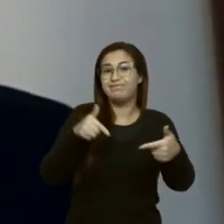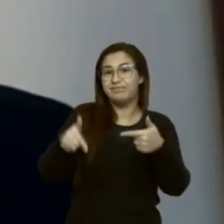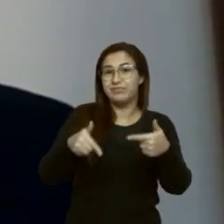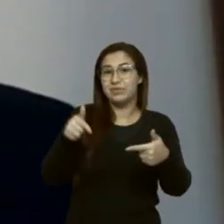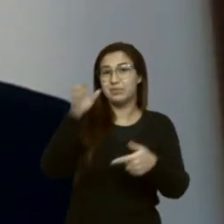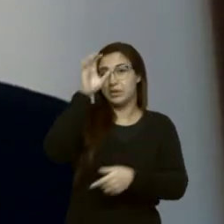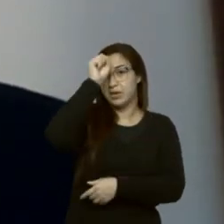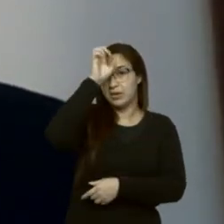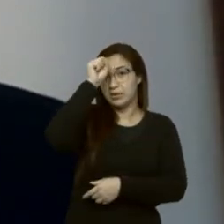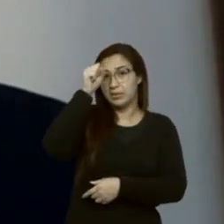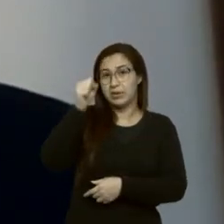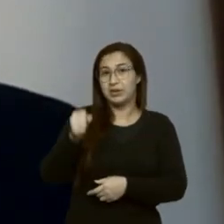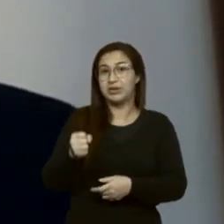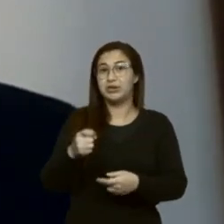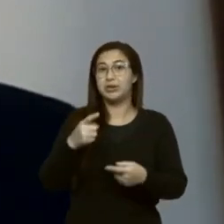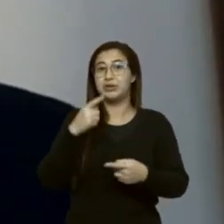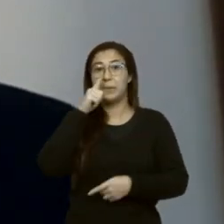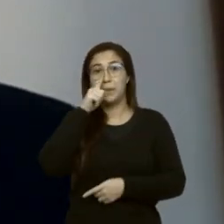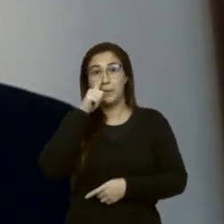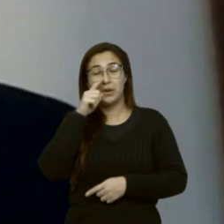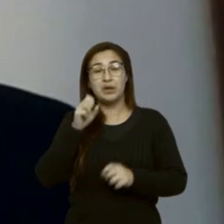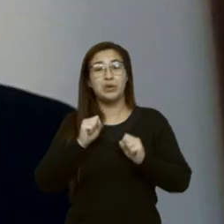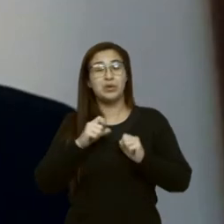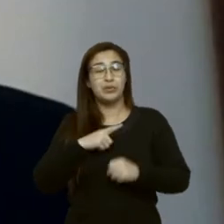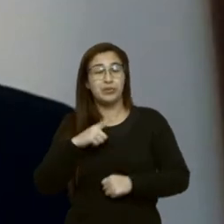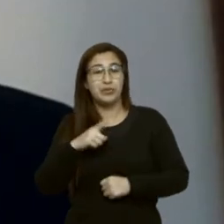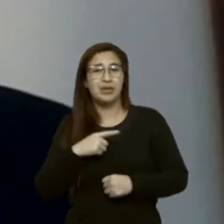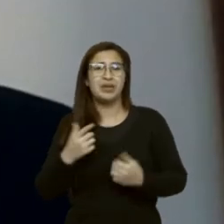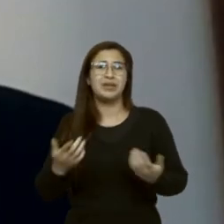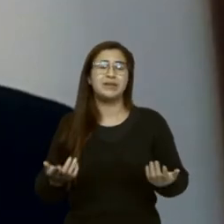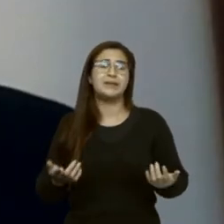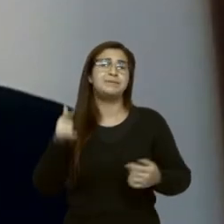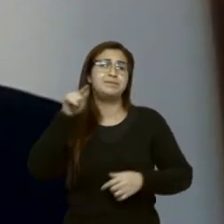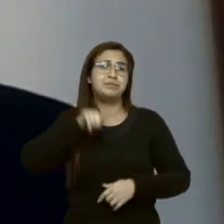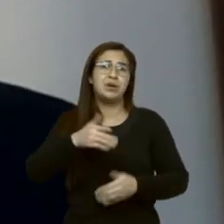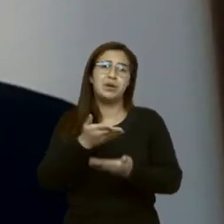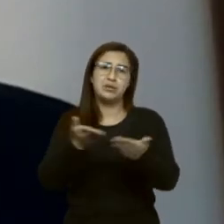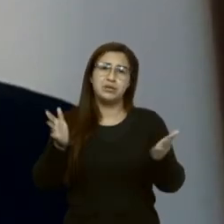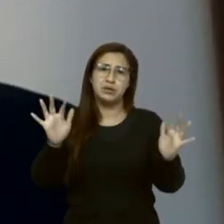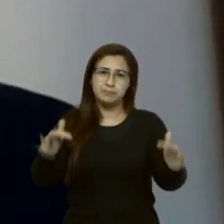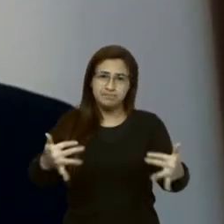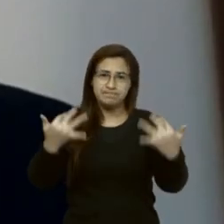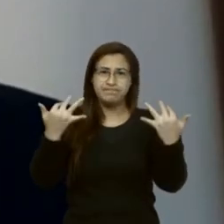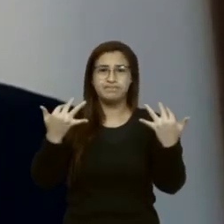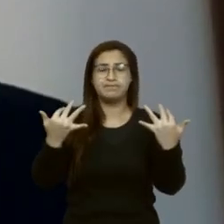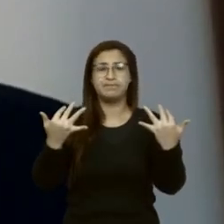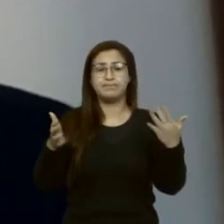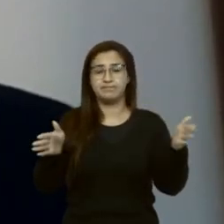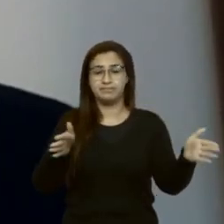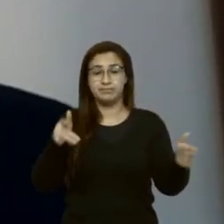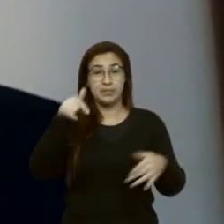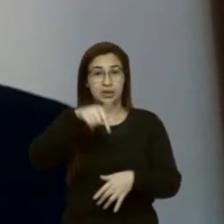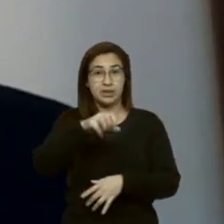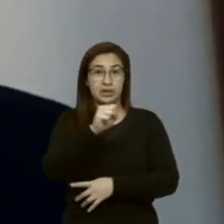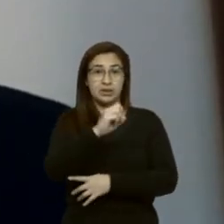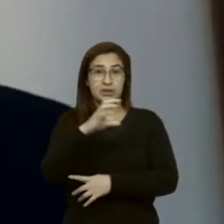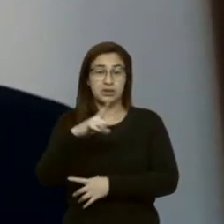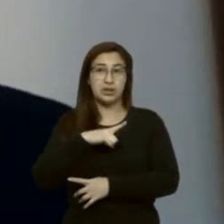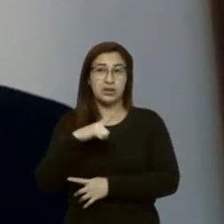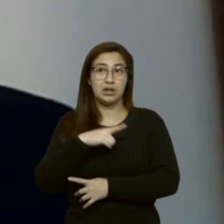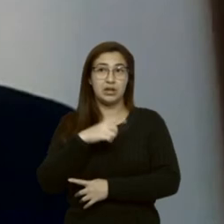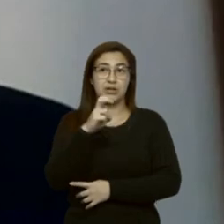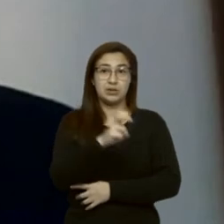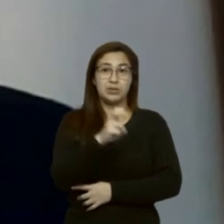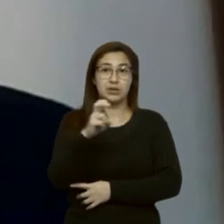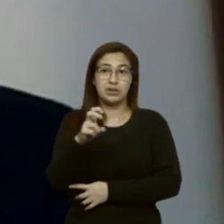ameaçadas. Quero destacar, amigos parlamentares, as pessoas que nos ouvem, que há em Santa Catarina 55 mil